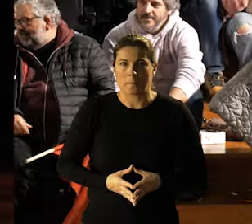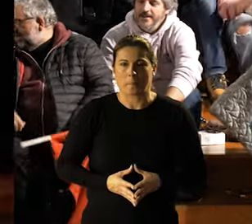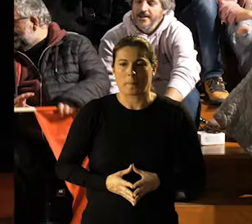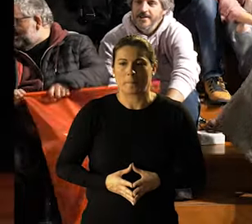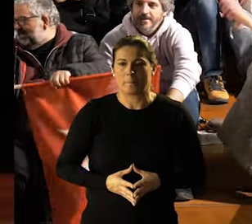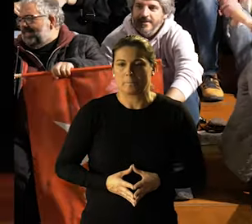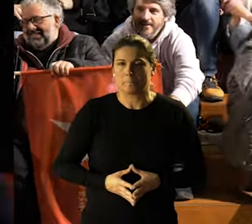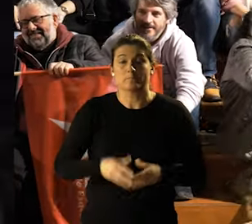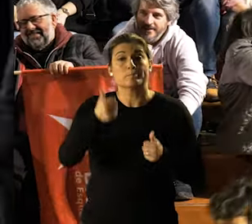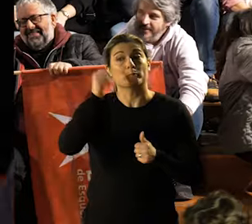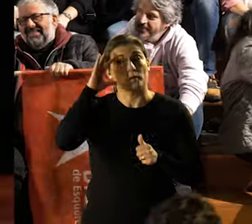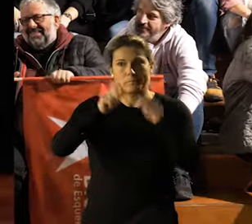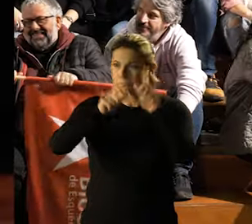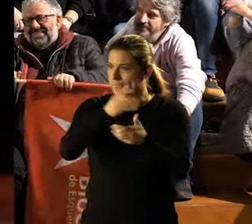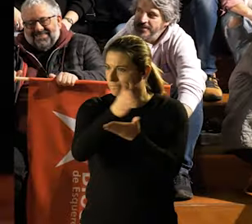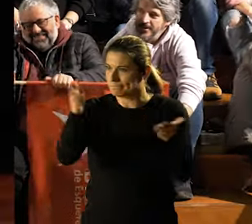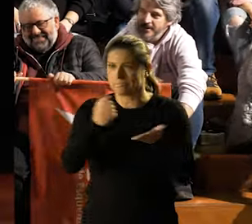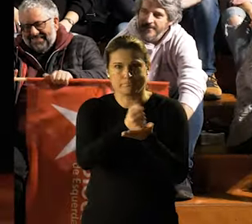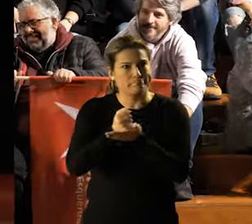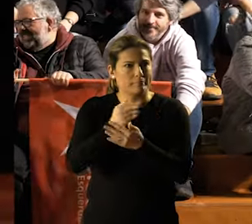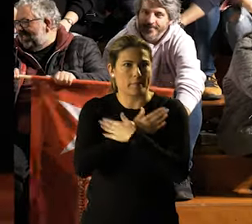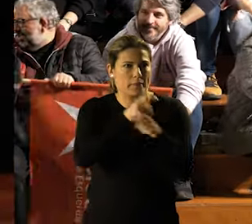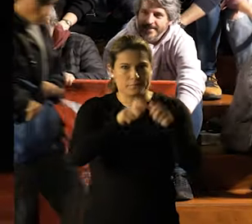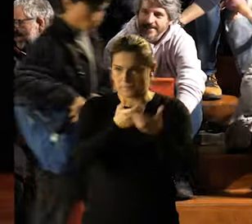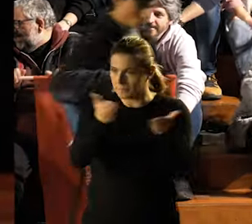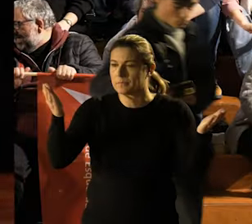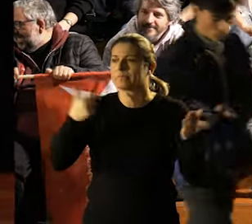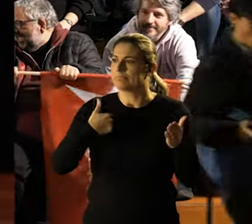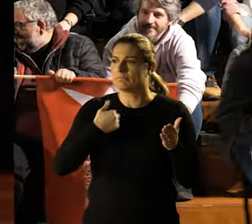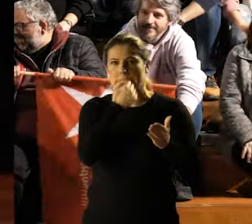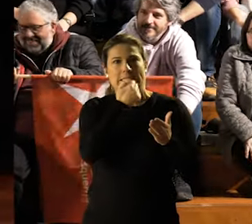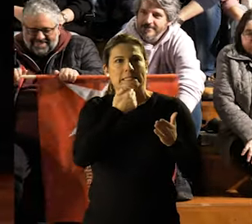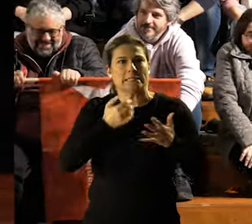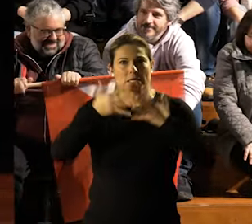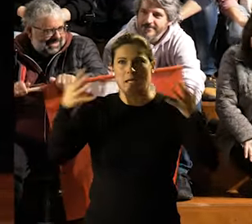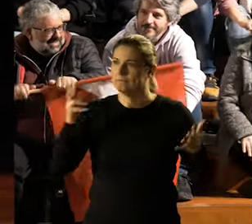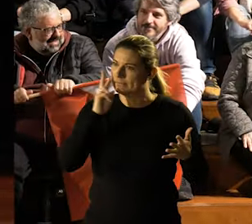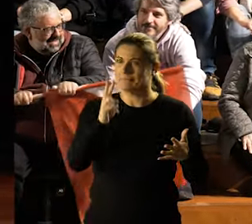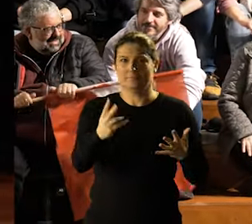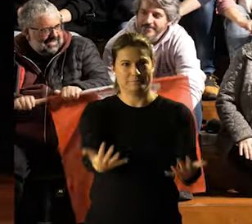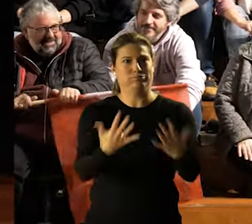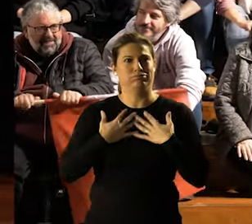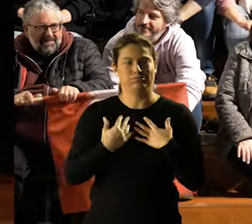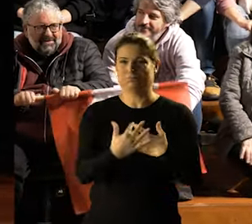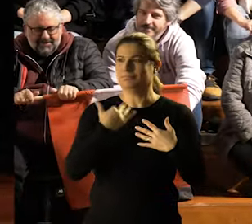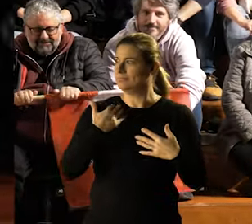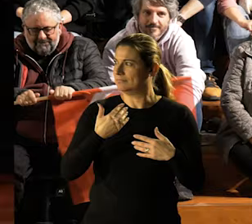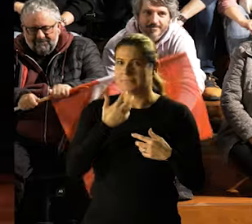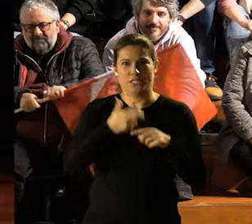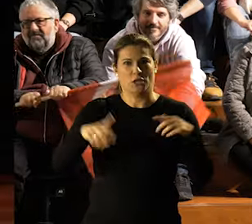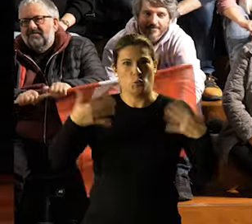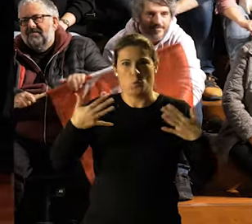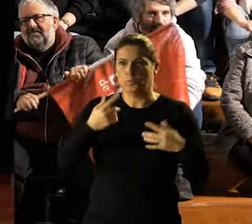esquerda Boa tarde camaradas é com enorme satisfação que sente esta energia a uma semana